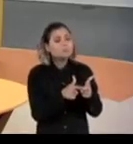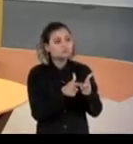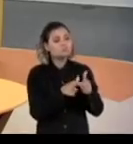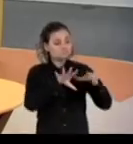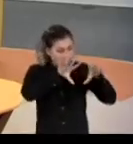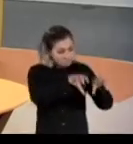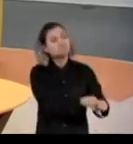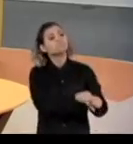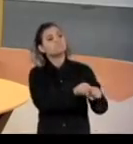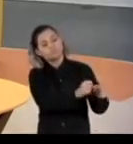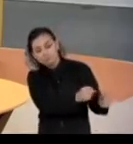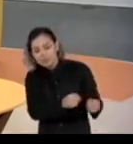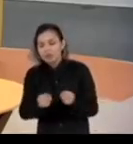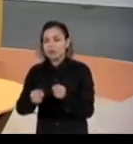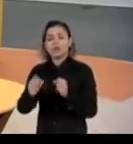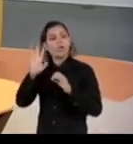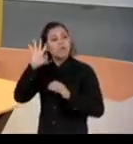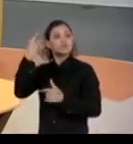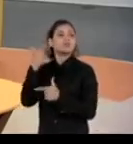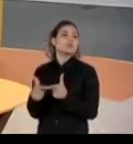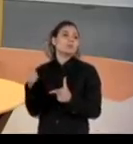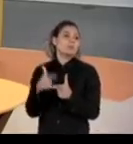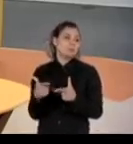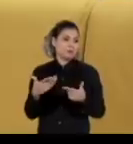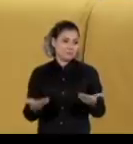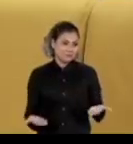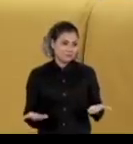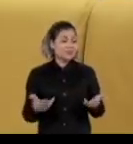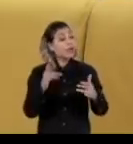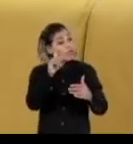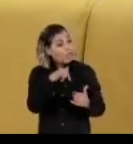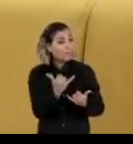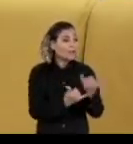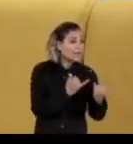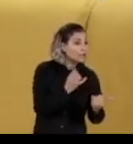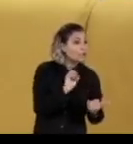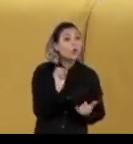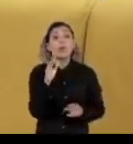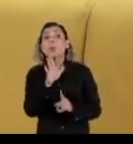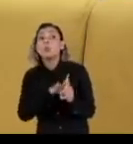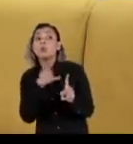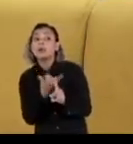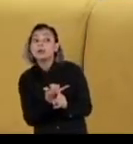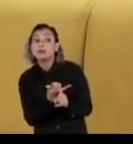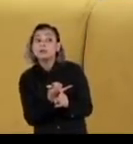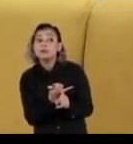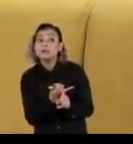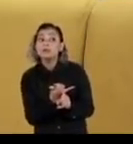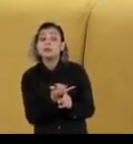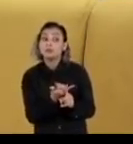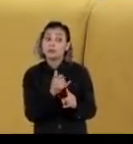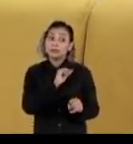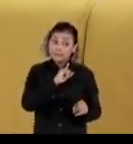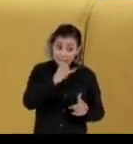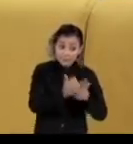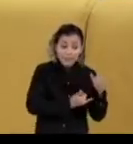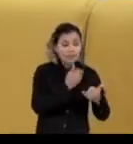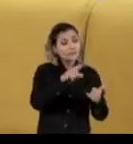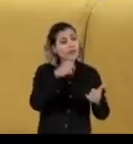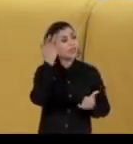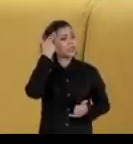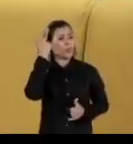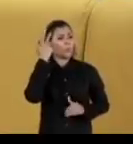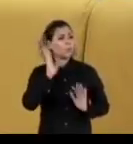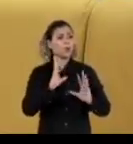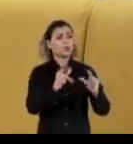de desvencilhar a ideia de que é uma brincadeira, de que vai passar porque é da própria infância, todo